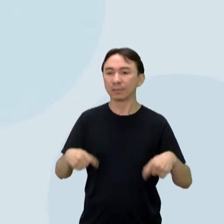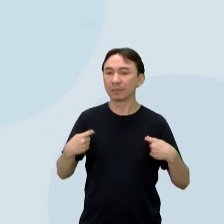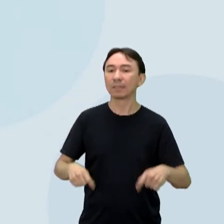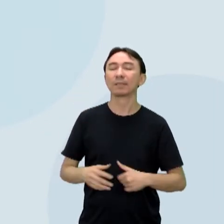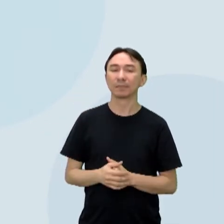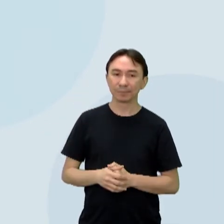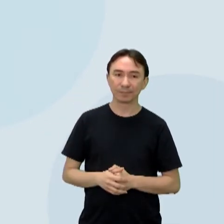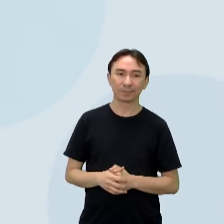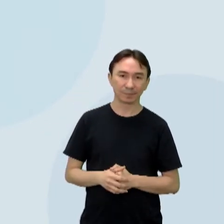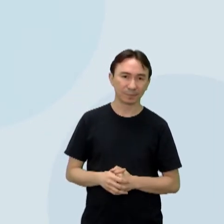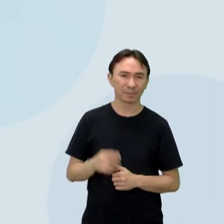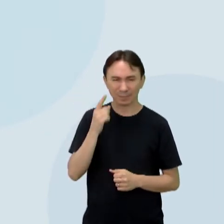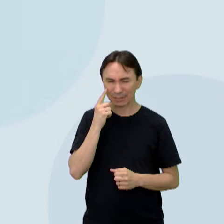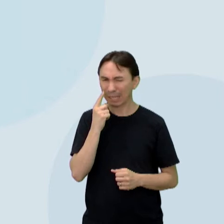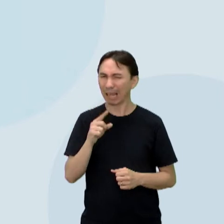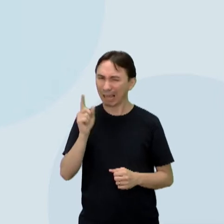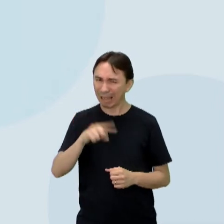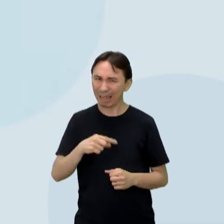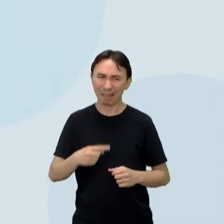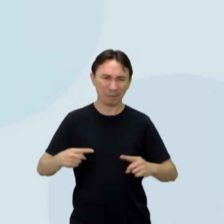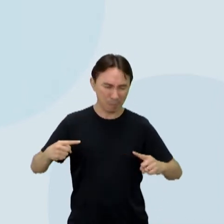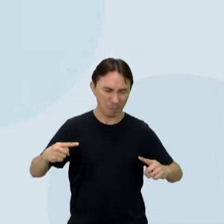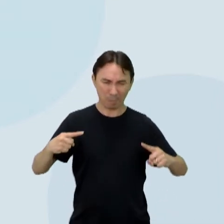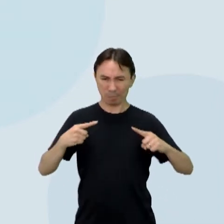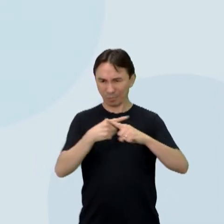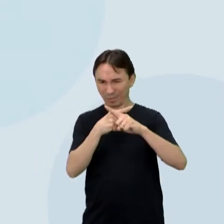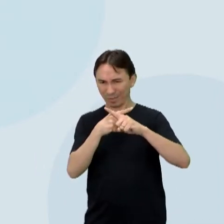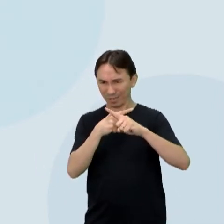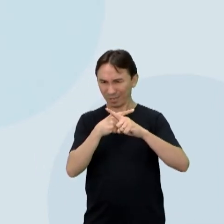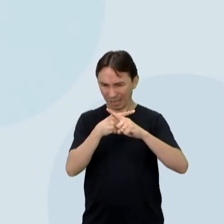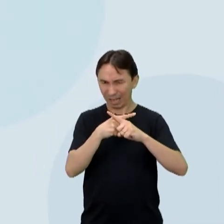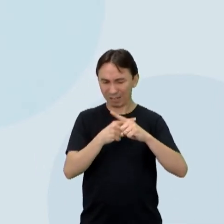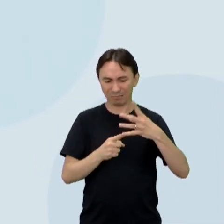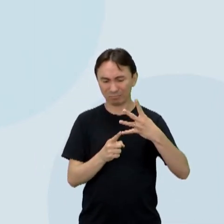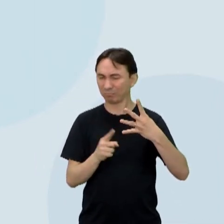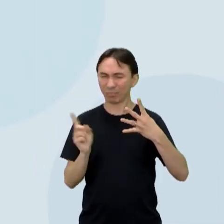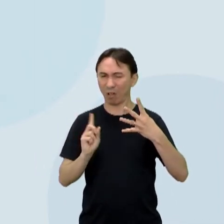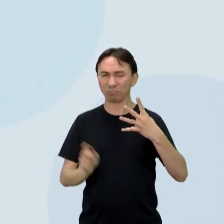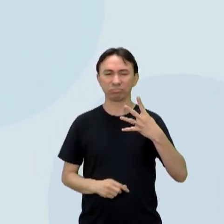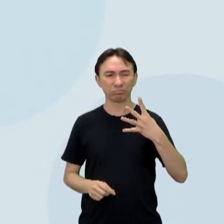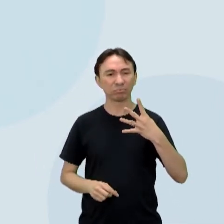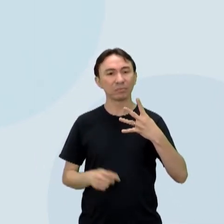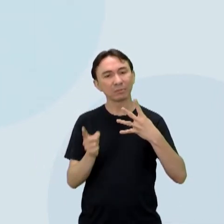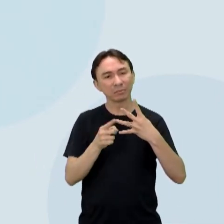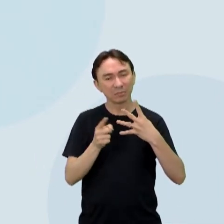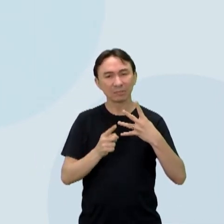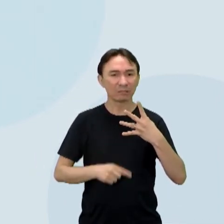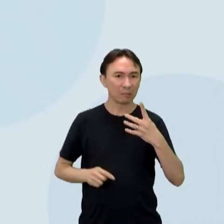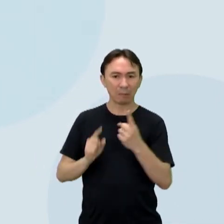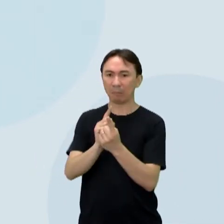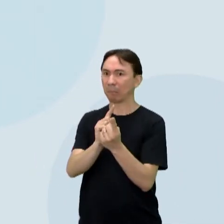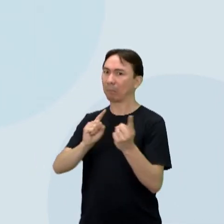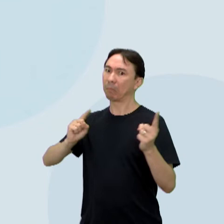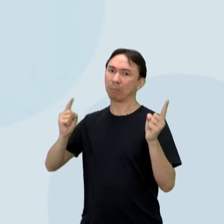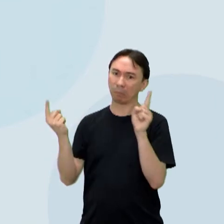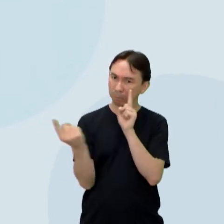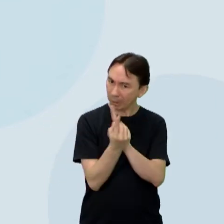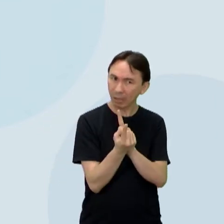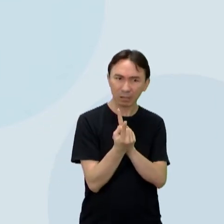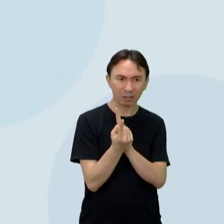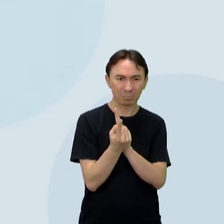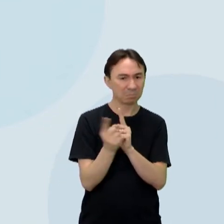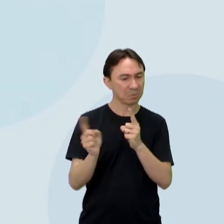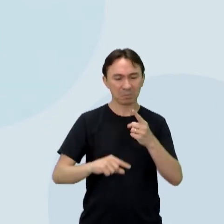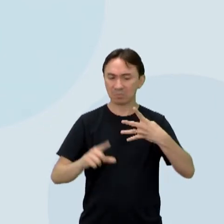lá. Inconsistentes? Claro que não. Né? Antagônicas? Também não. Vimos que eles estão aí na